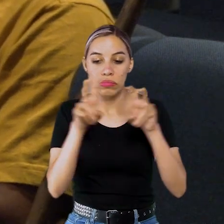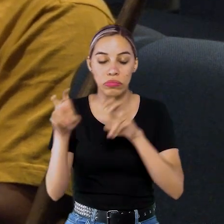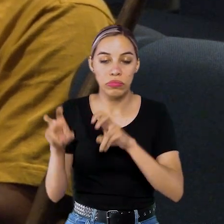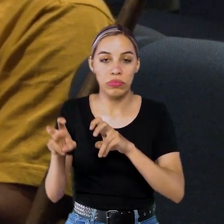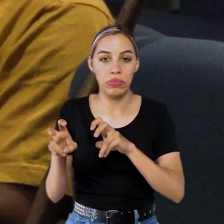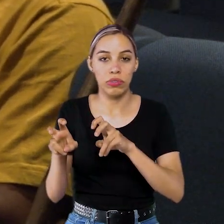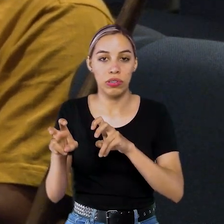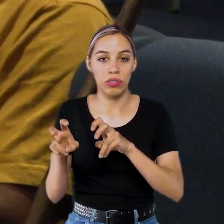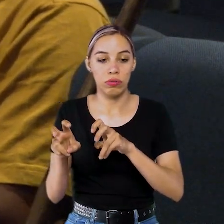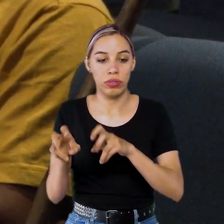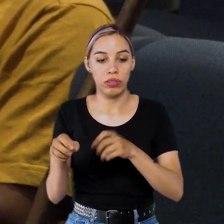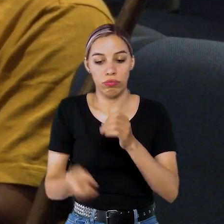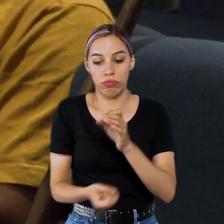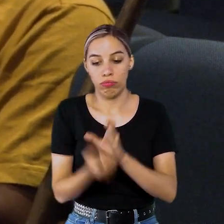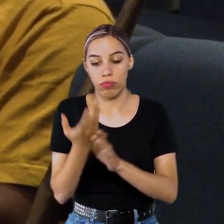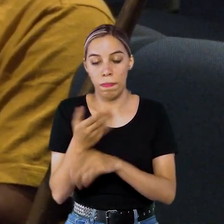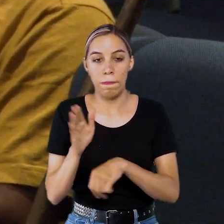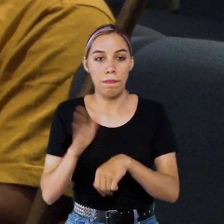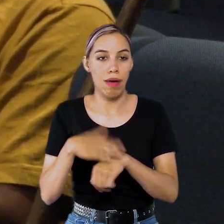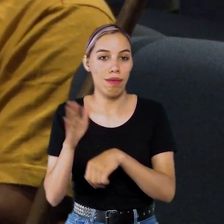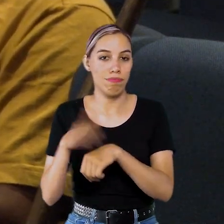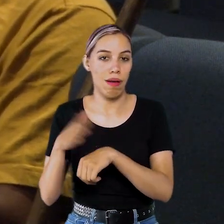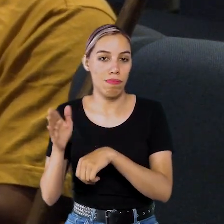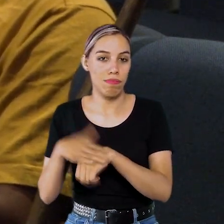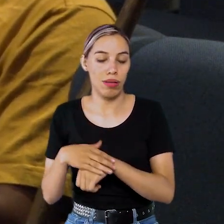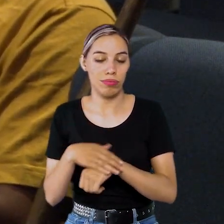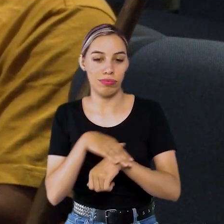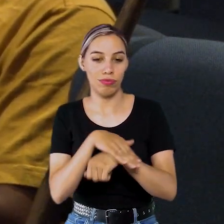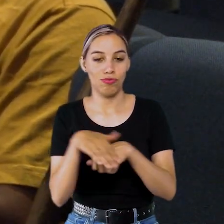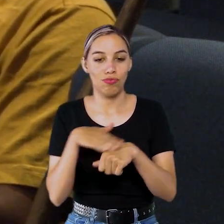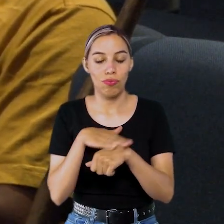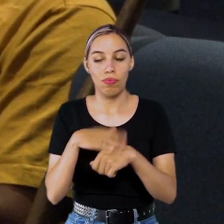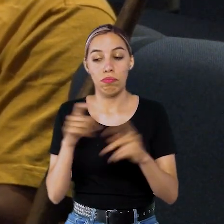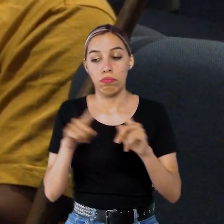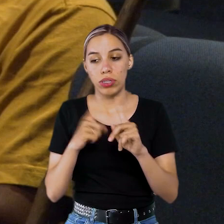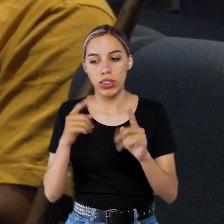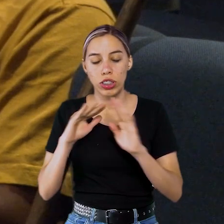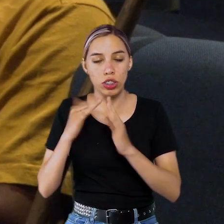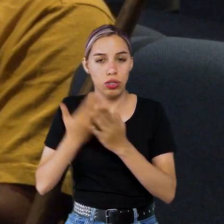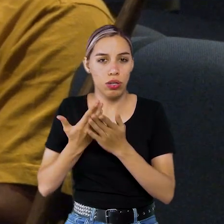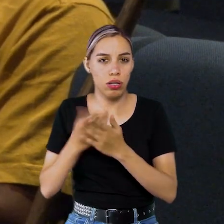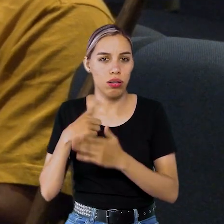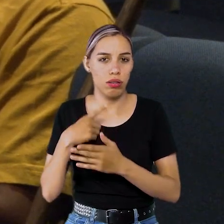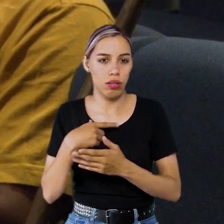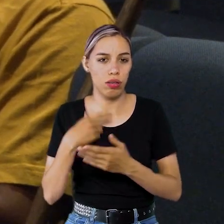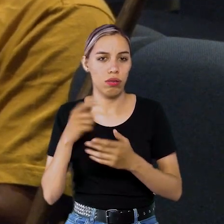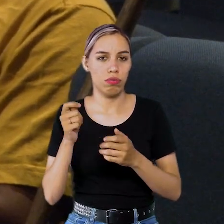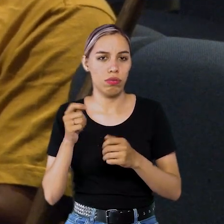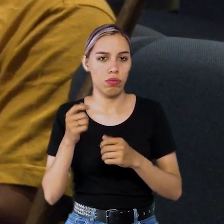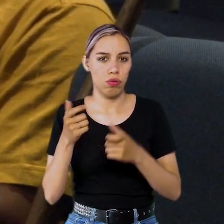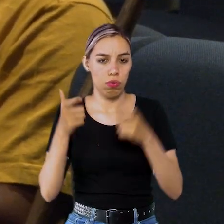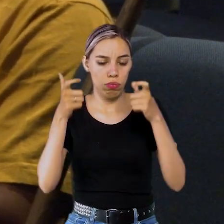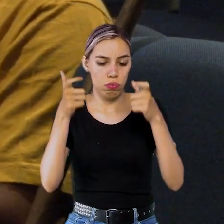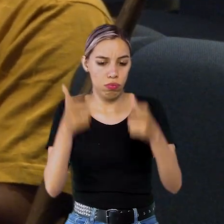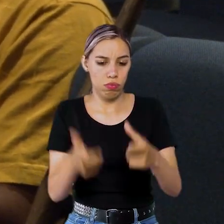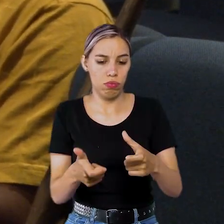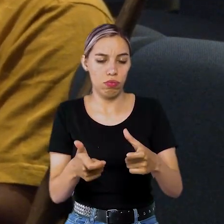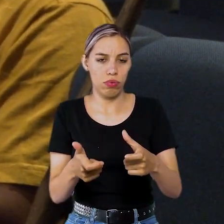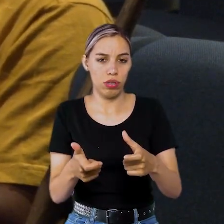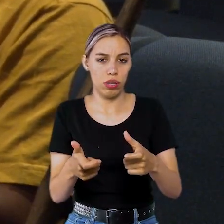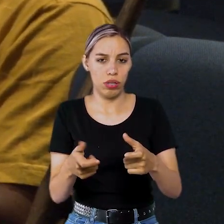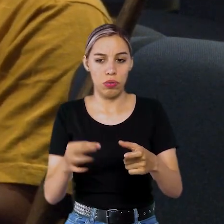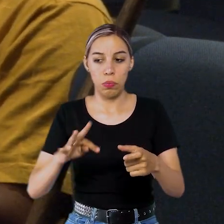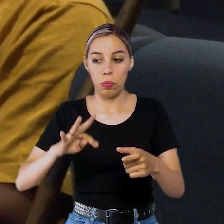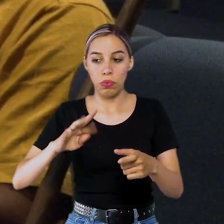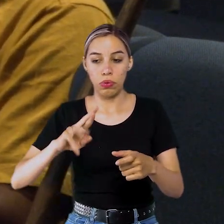trazer mais e mais esse debate, mas que as escolas elas tenham esse espaço também, porque nem todo